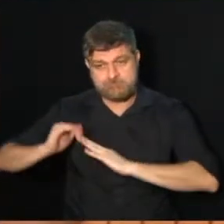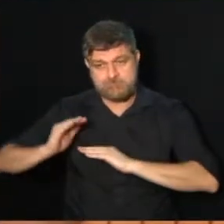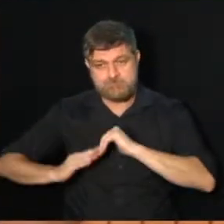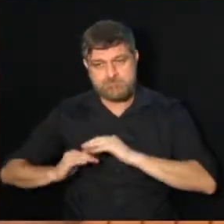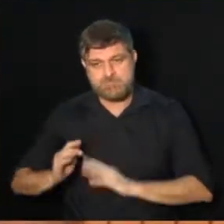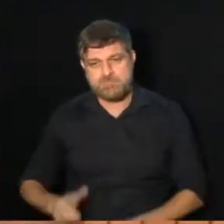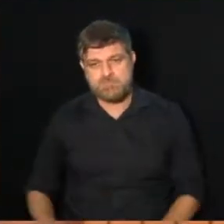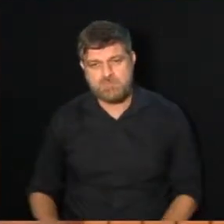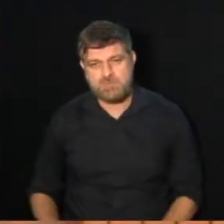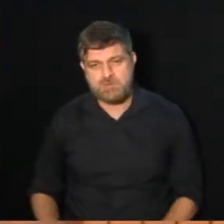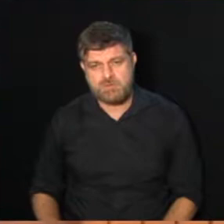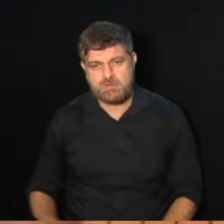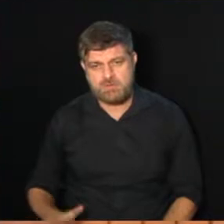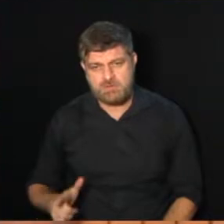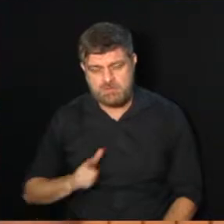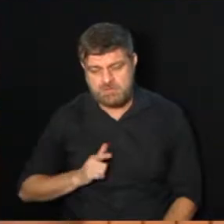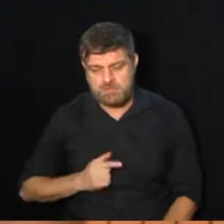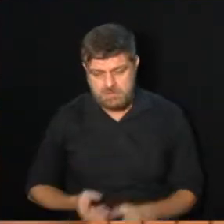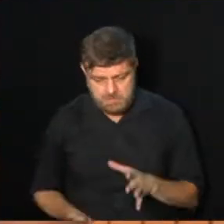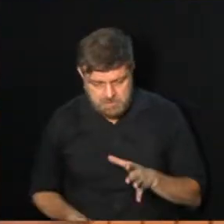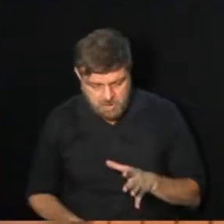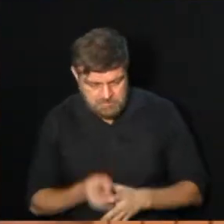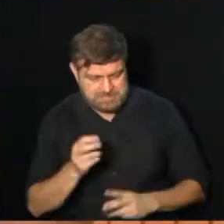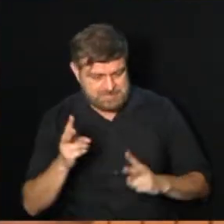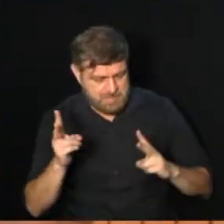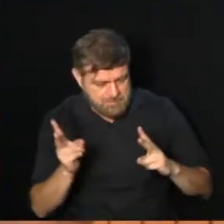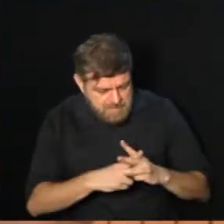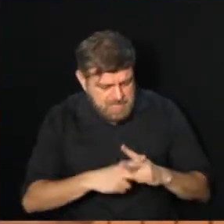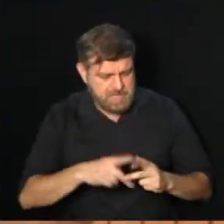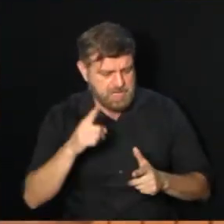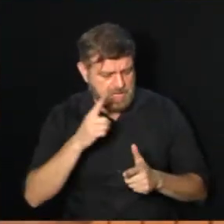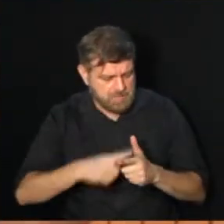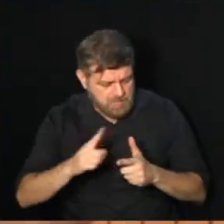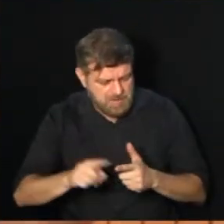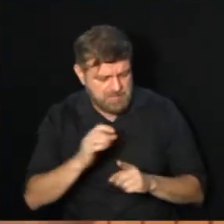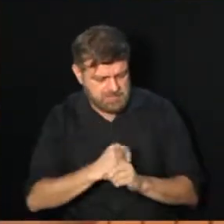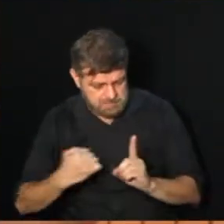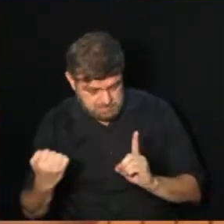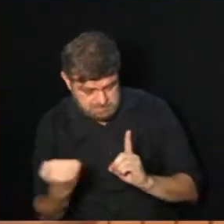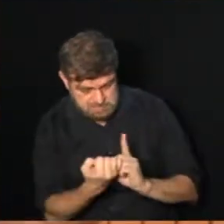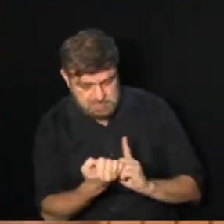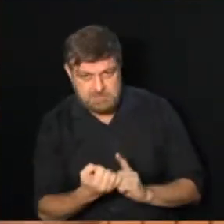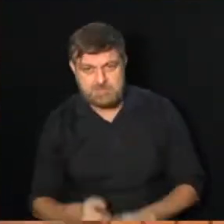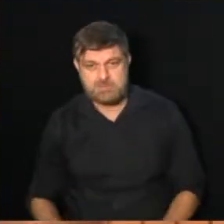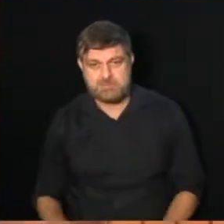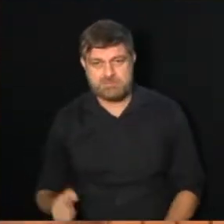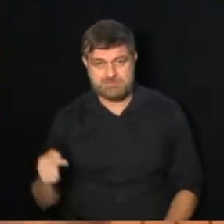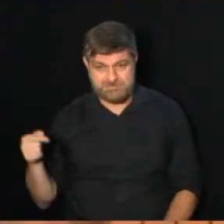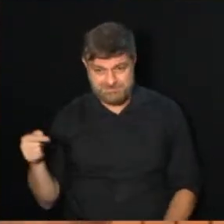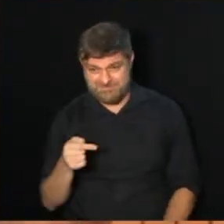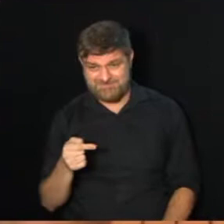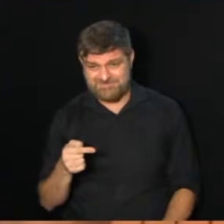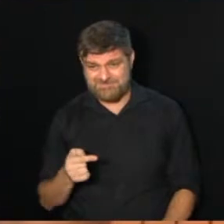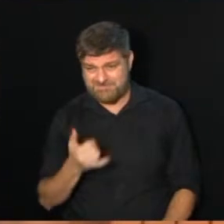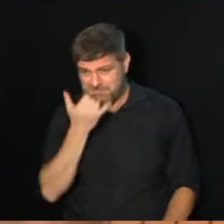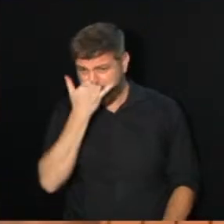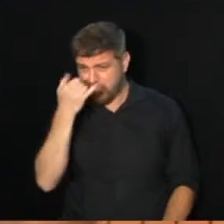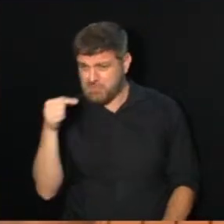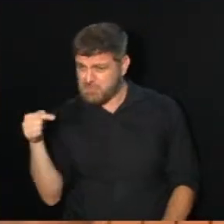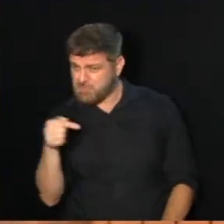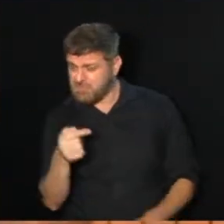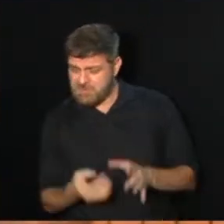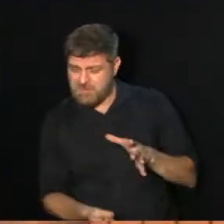uma composição de conflitos que eventualmente surjam no meio social. Os conflitos acabam